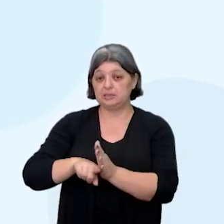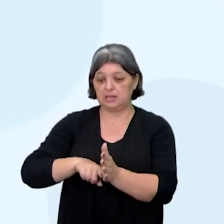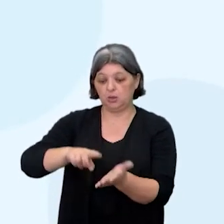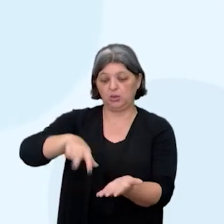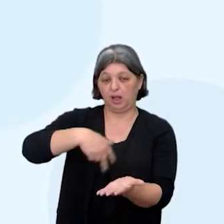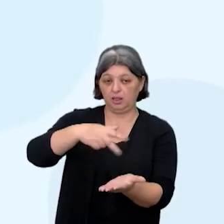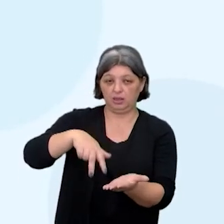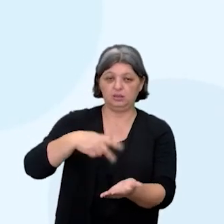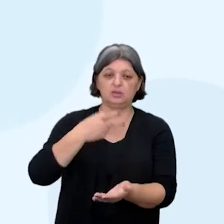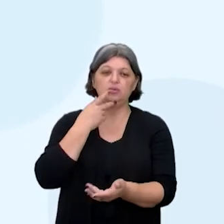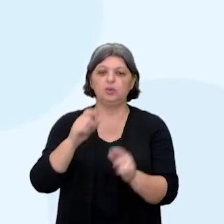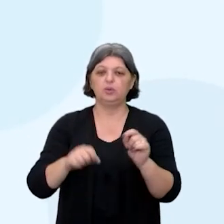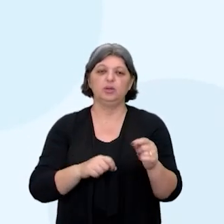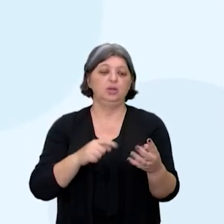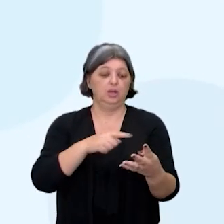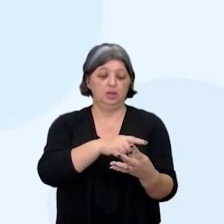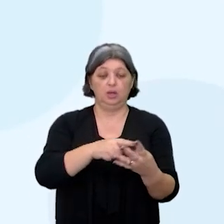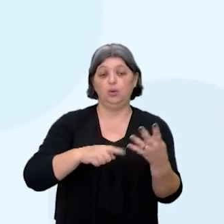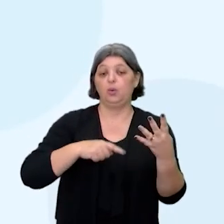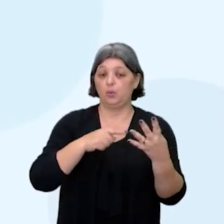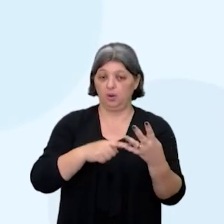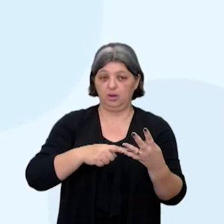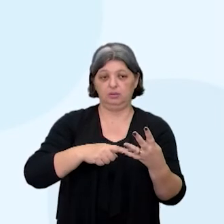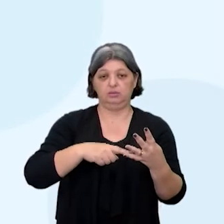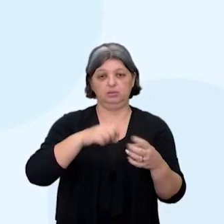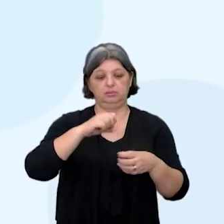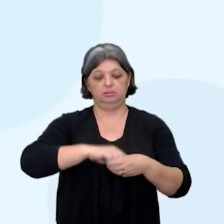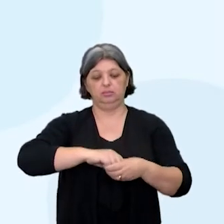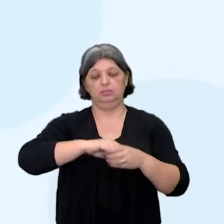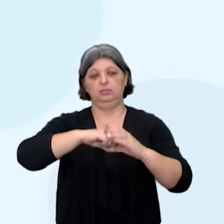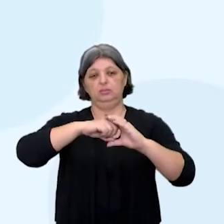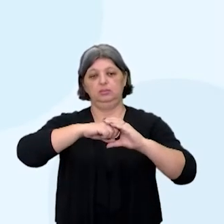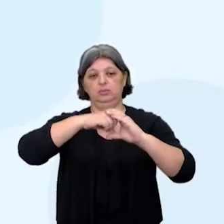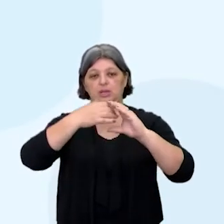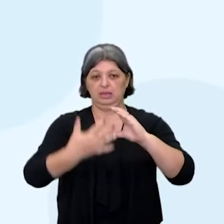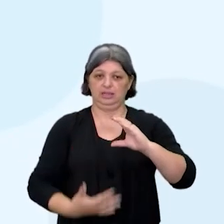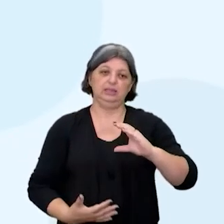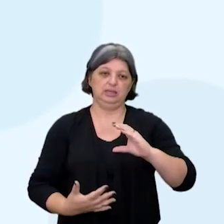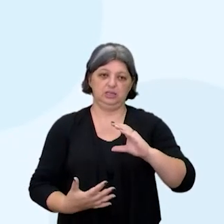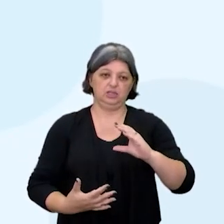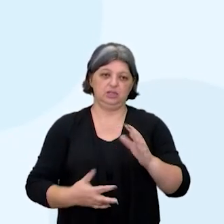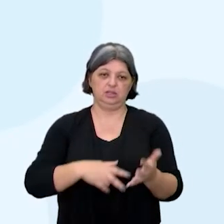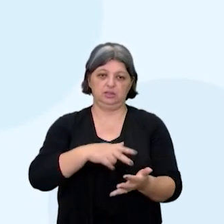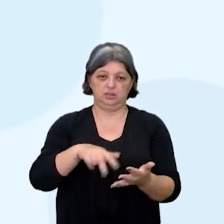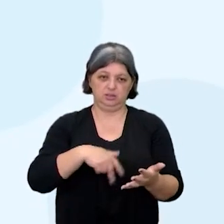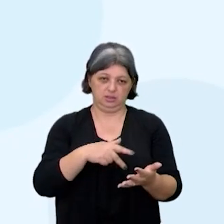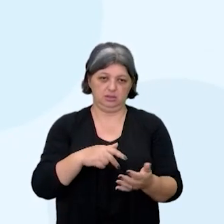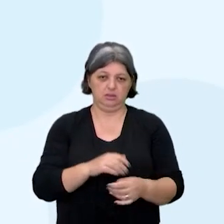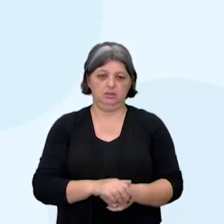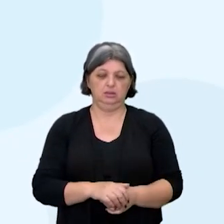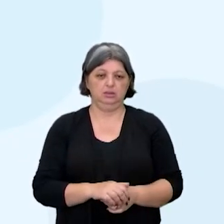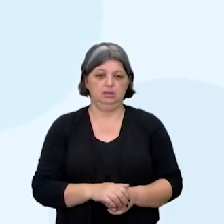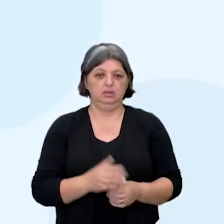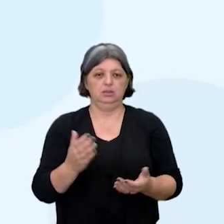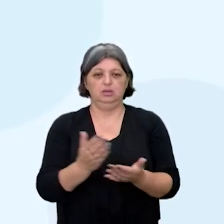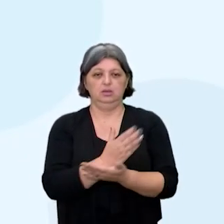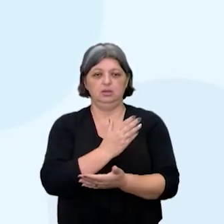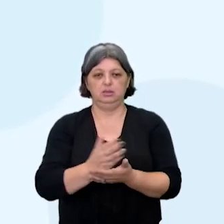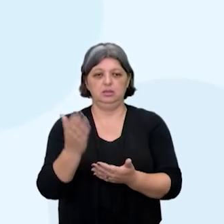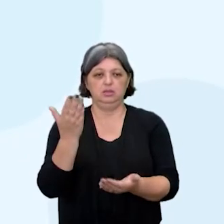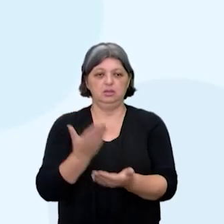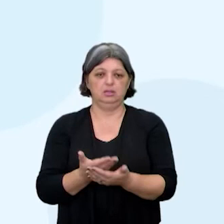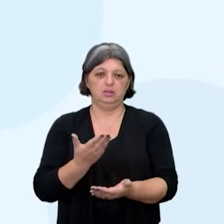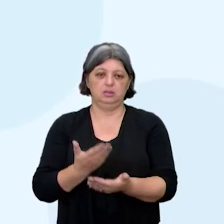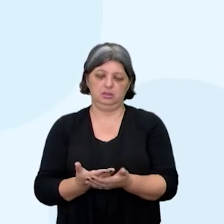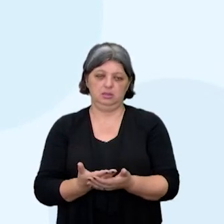ele falou sobre os 4 sentidos da dança. Por que é importante alguém ter estudado sobre a questão da dança,